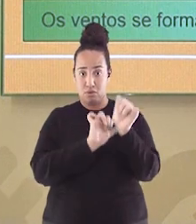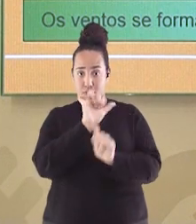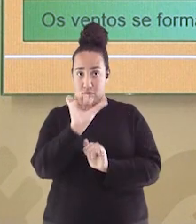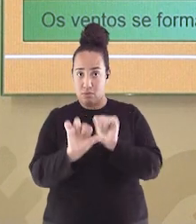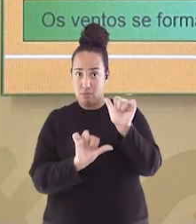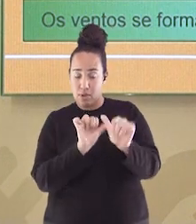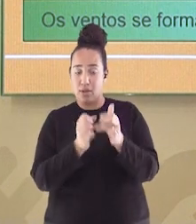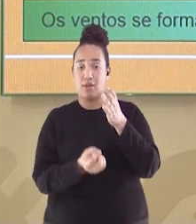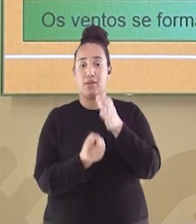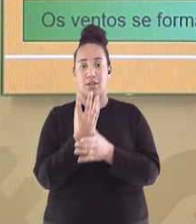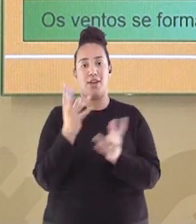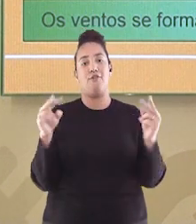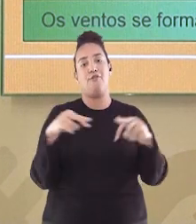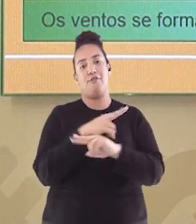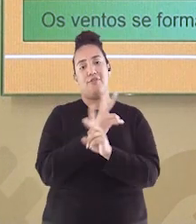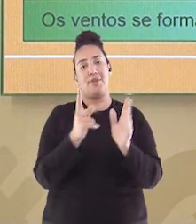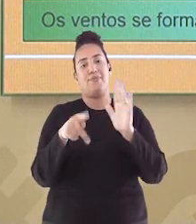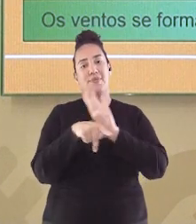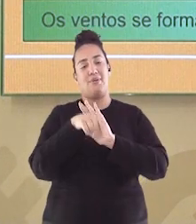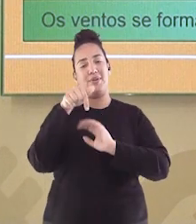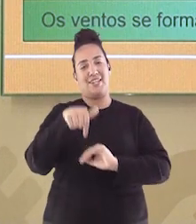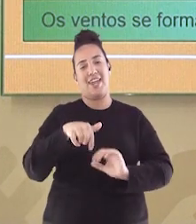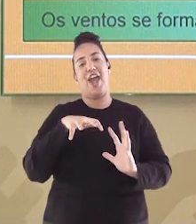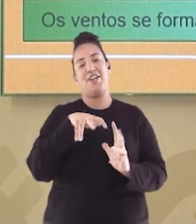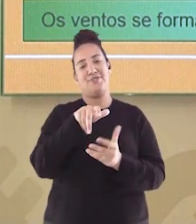quente e o ar frio é que forma os ventos da nossa atmosfera.